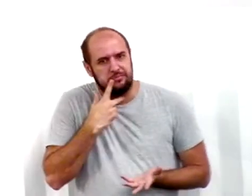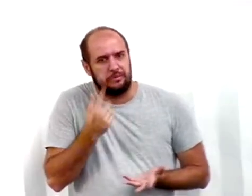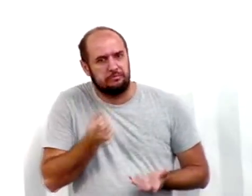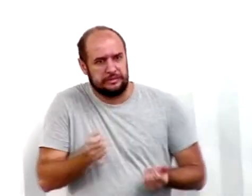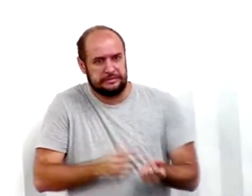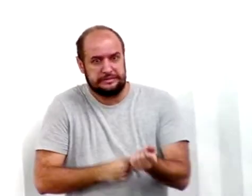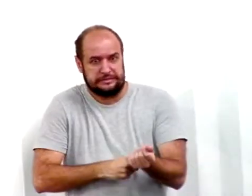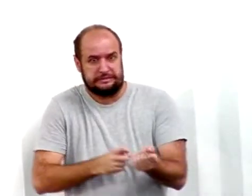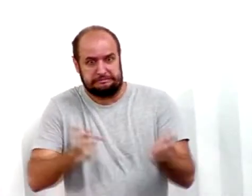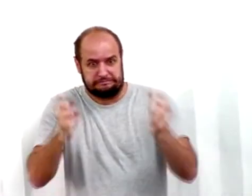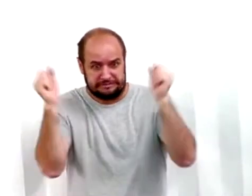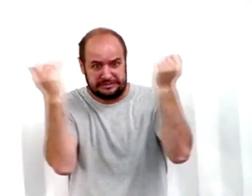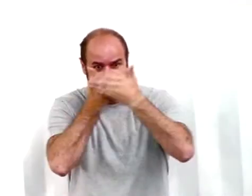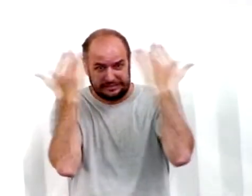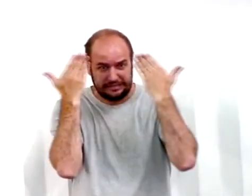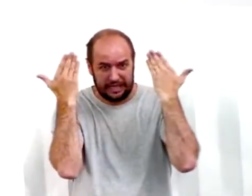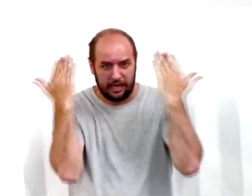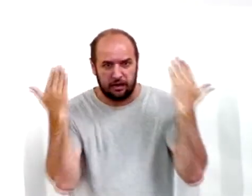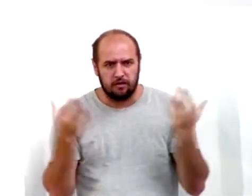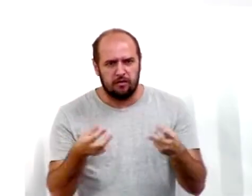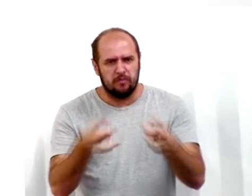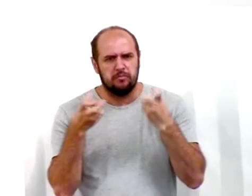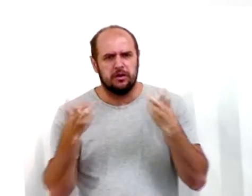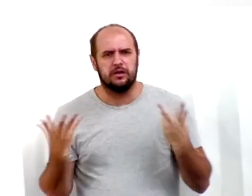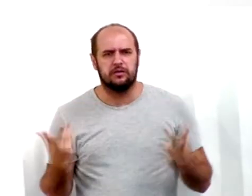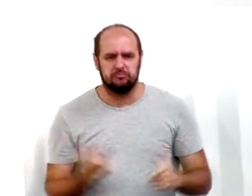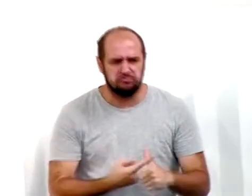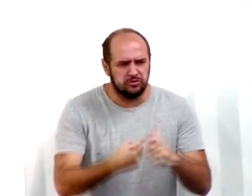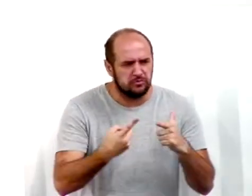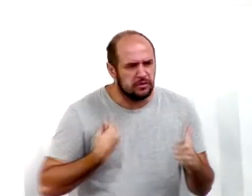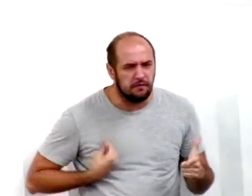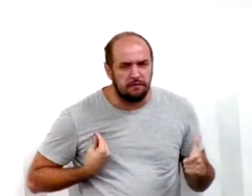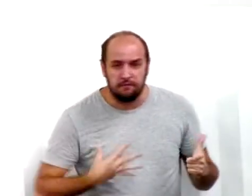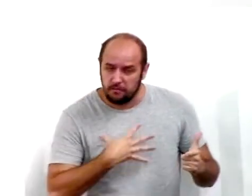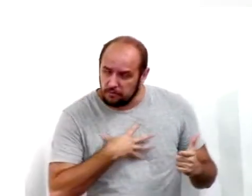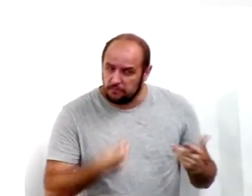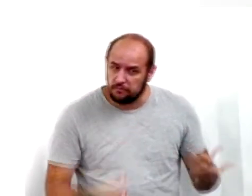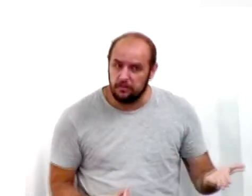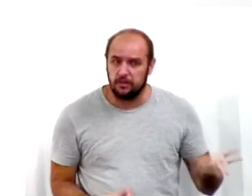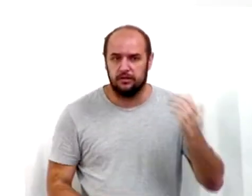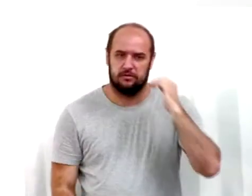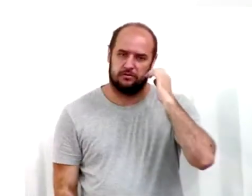ficam cegos para perceber problemas na vida dos seus